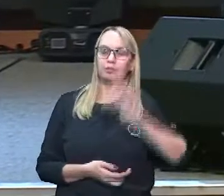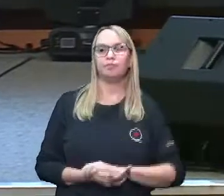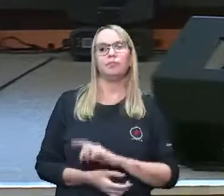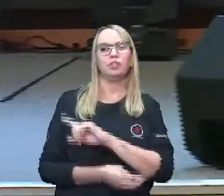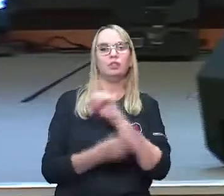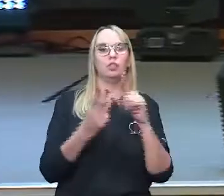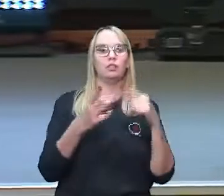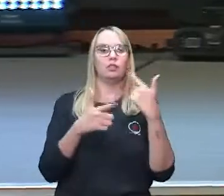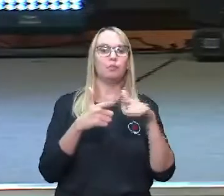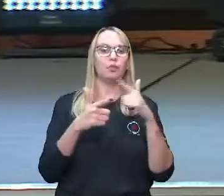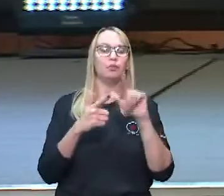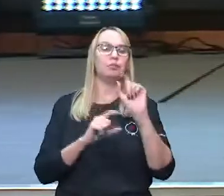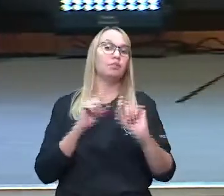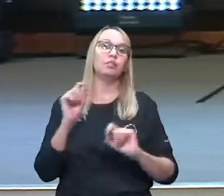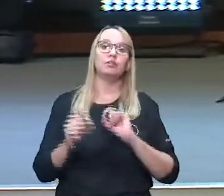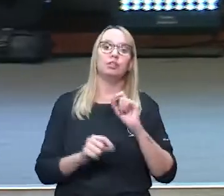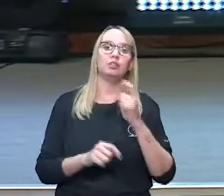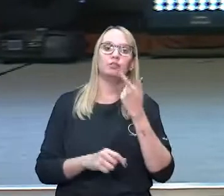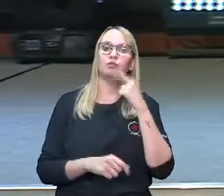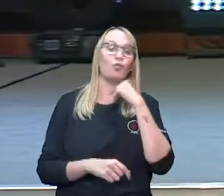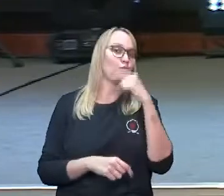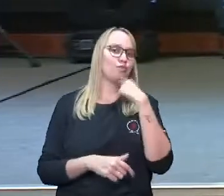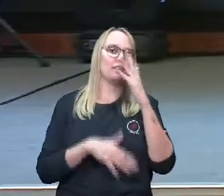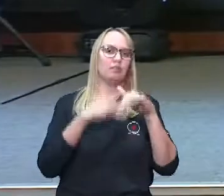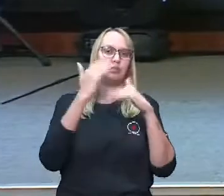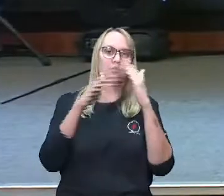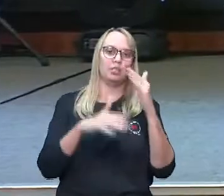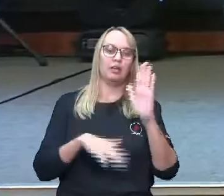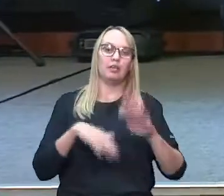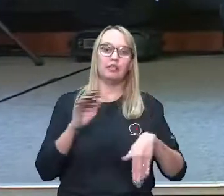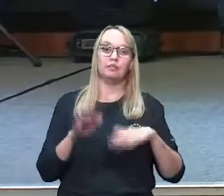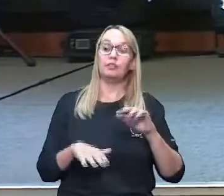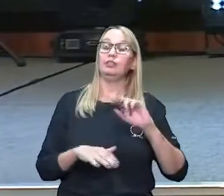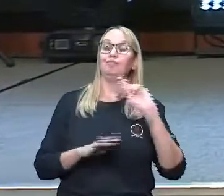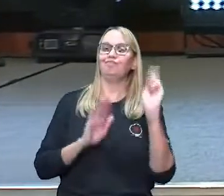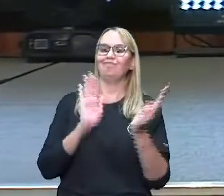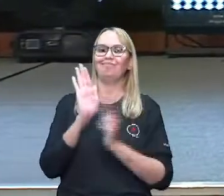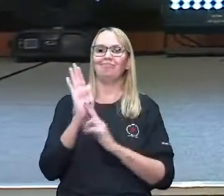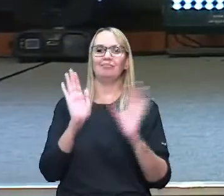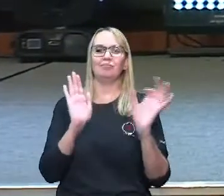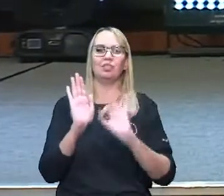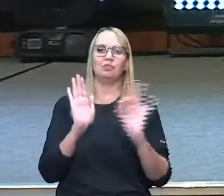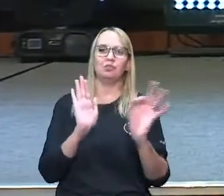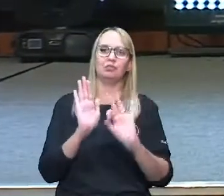problema? Que a gente não prospera, a gente não reconhece